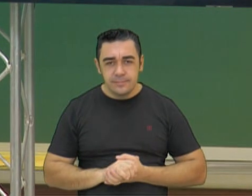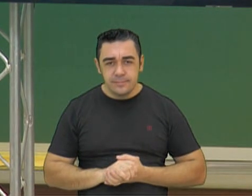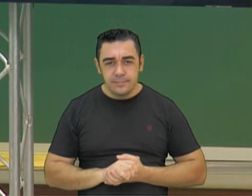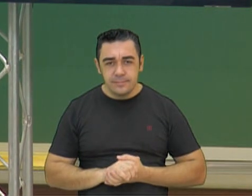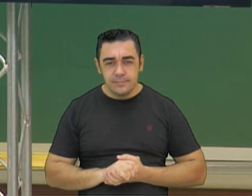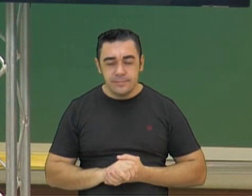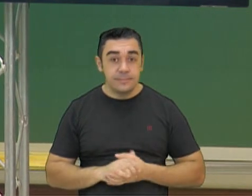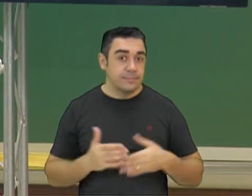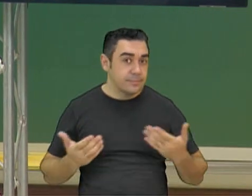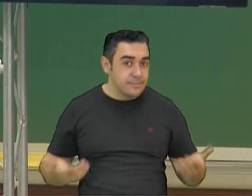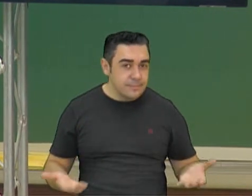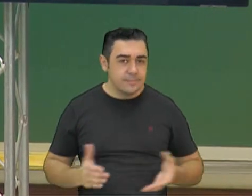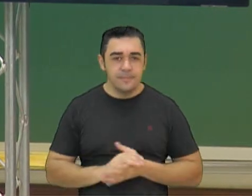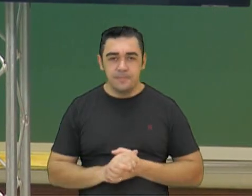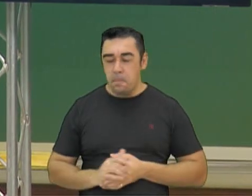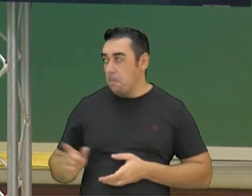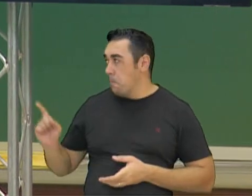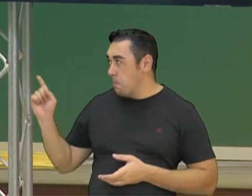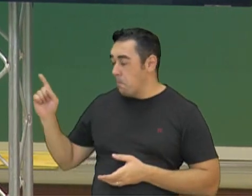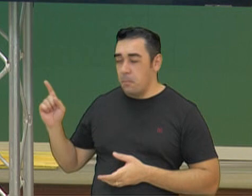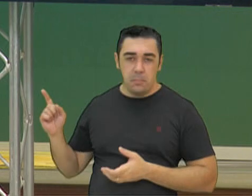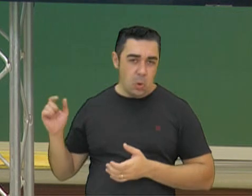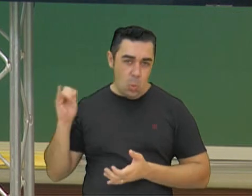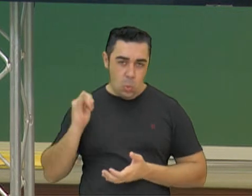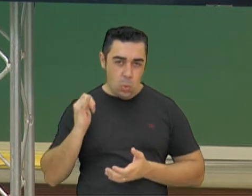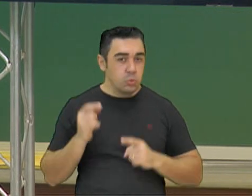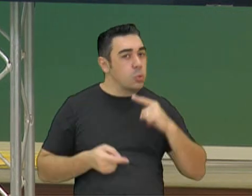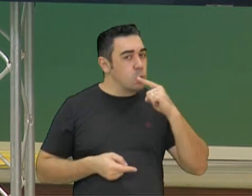Bom, então é um conto curto,